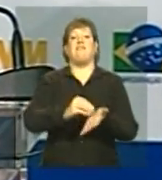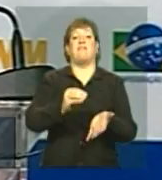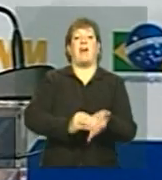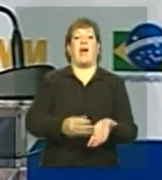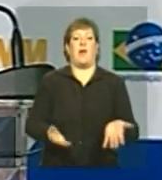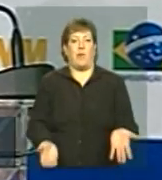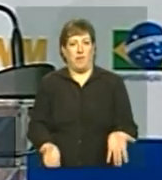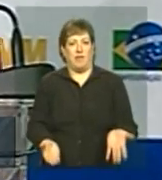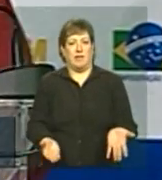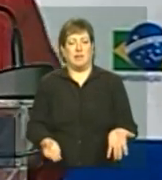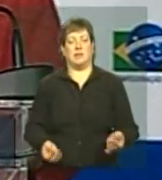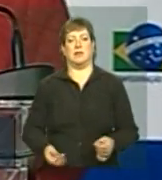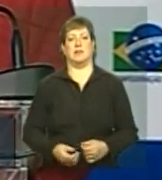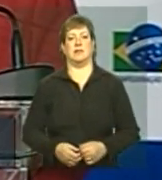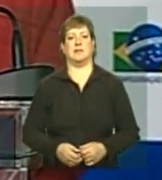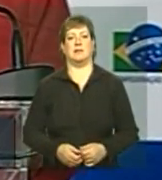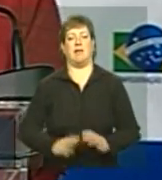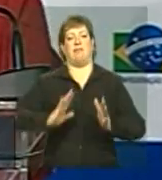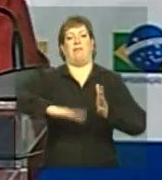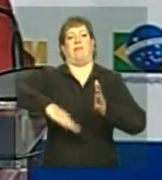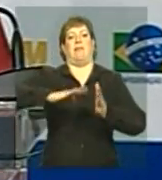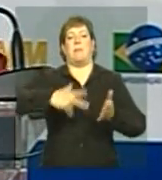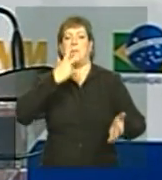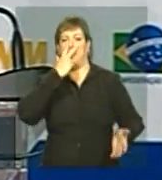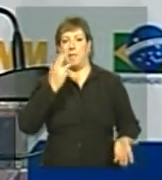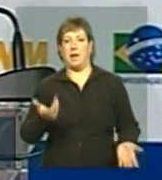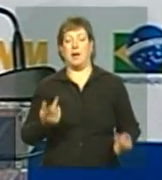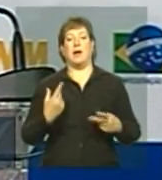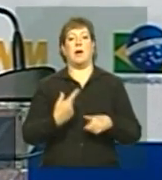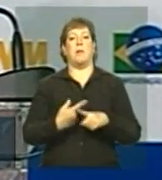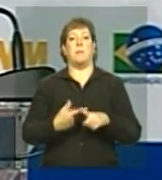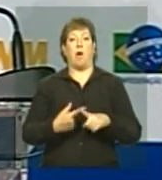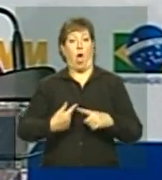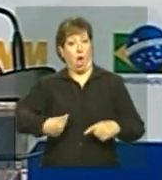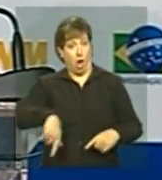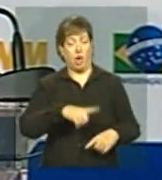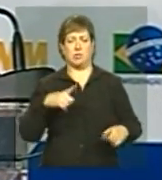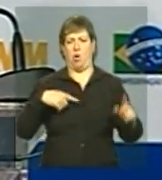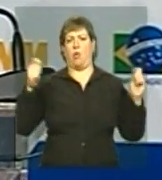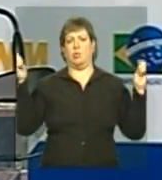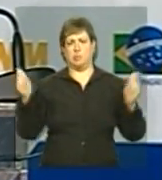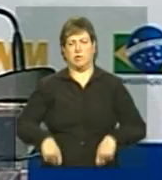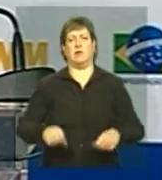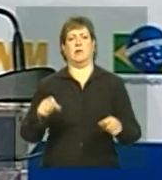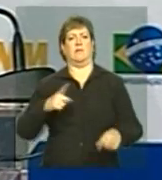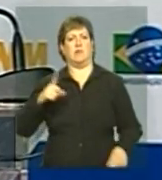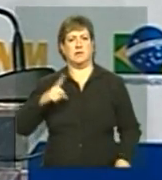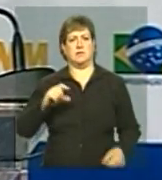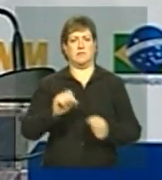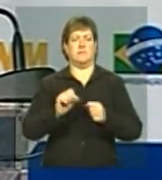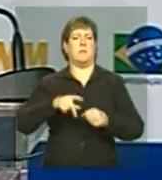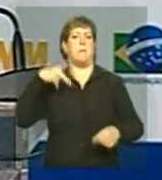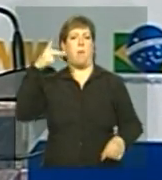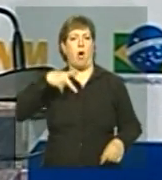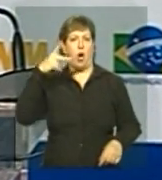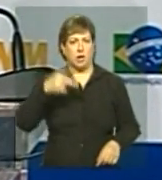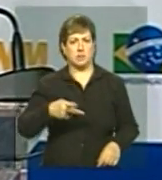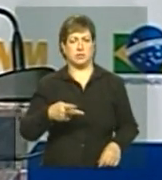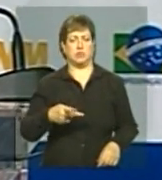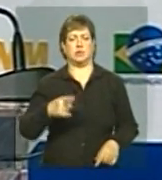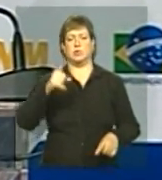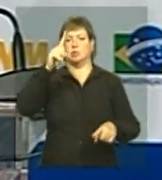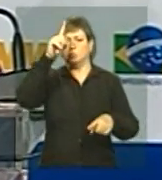exemplo, nós temos condições de ter uma política absolutamente